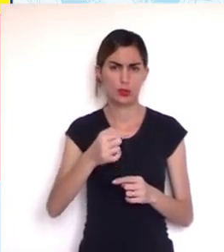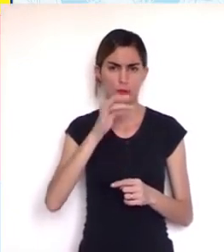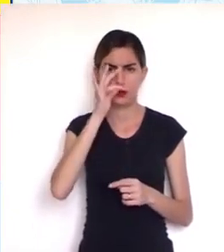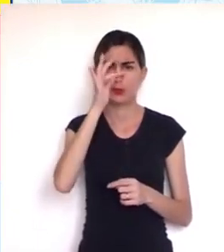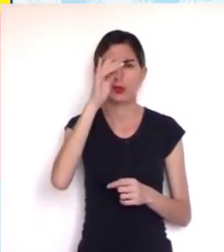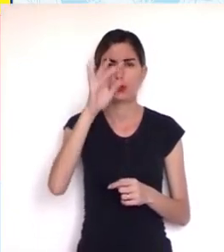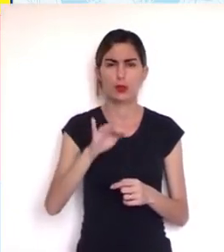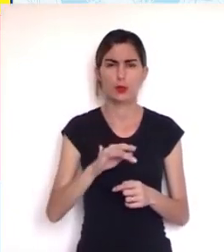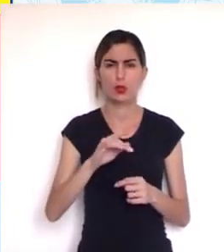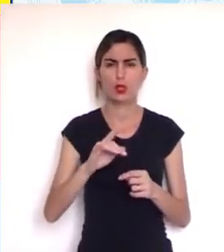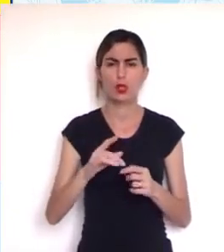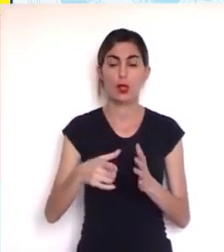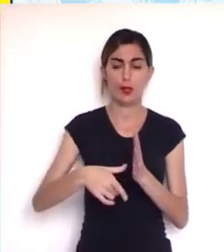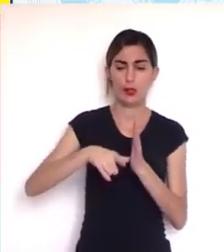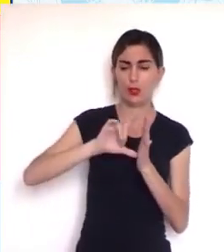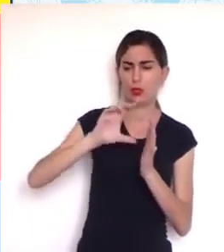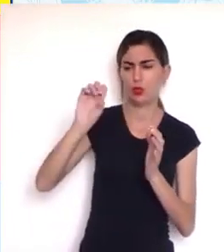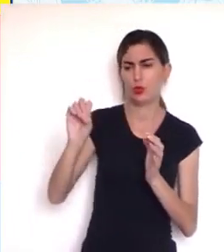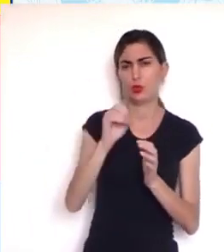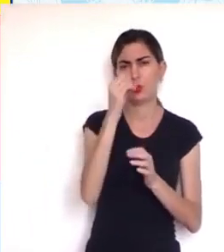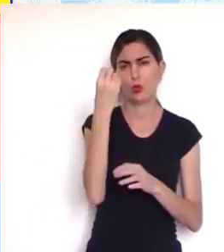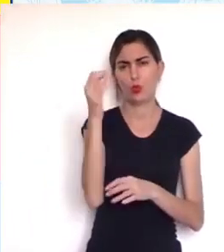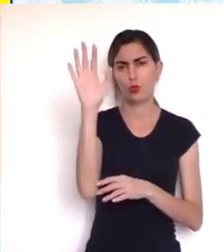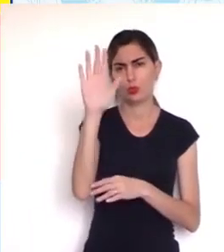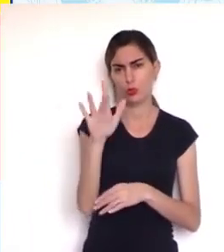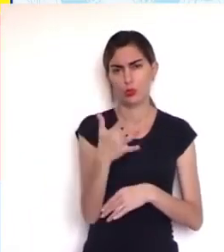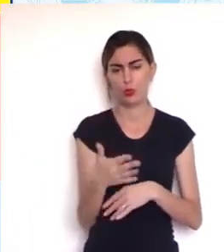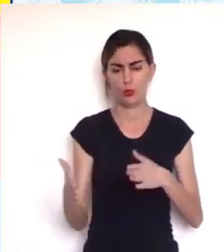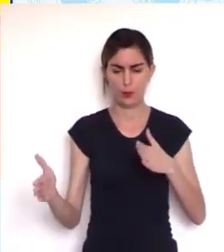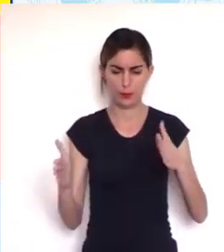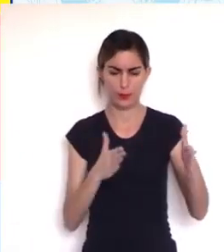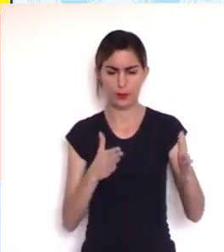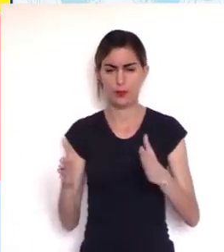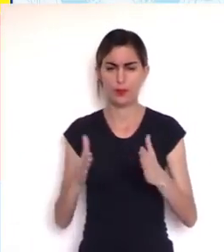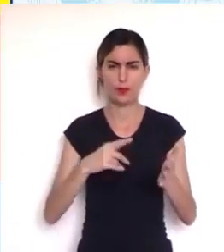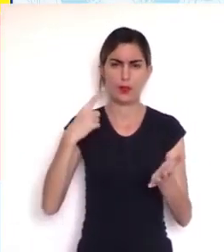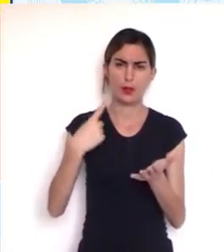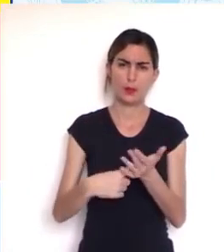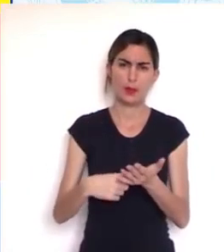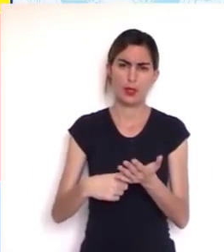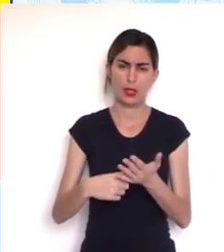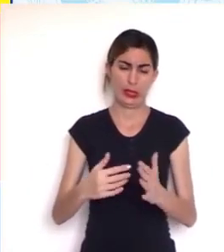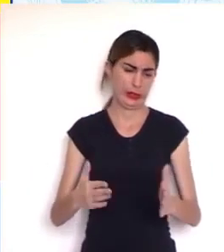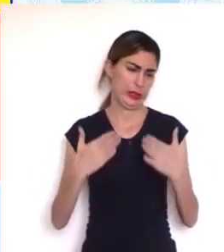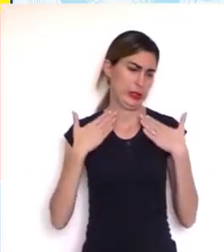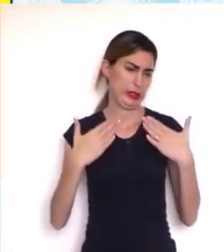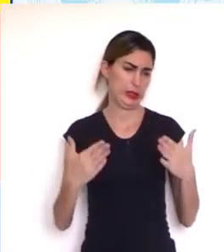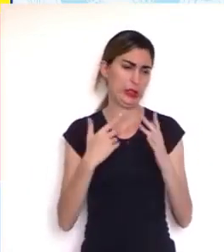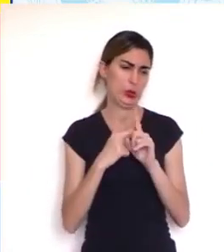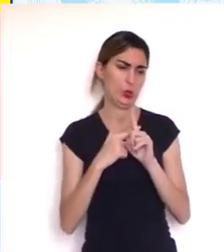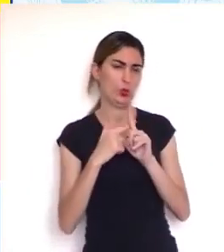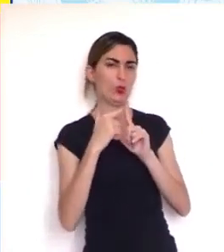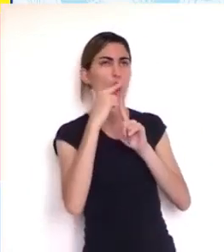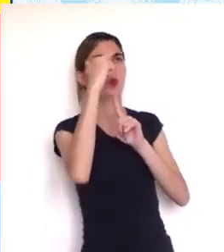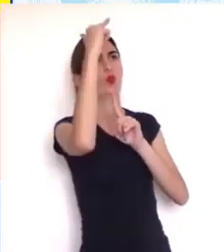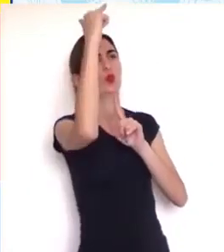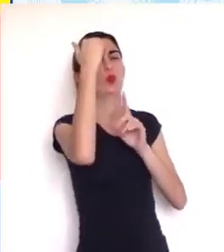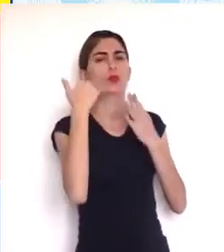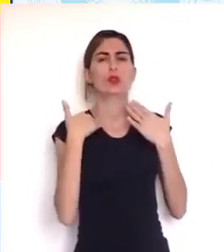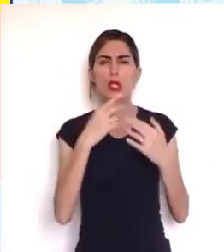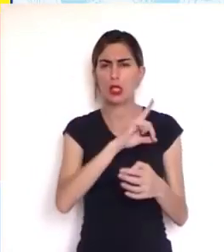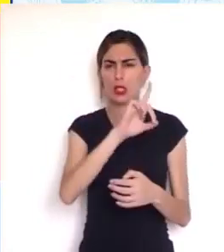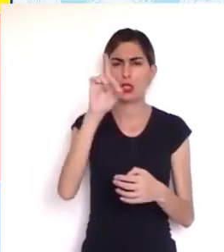primavera e anteceder o outono. É um período que vai ser marcado pelas altas temperaturas e, é lógico,